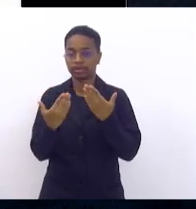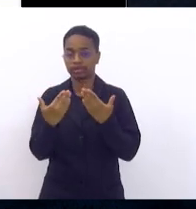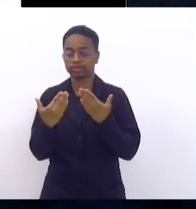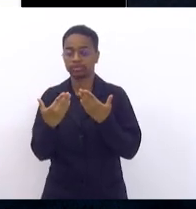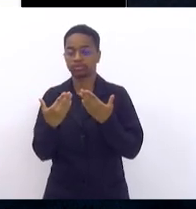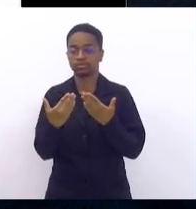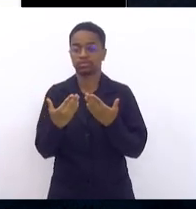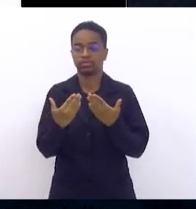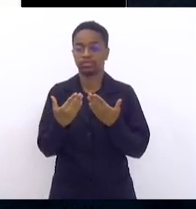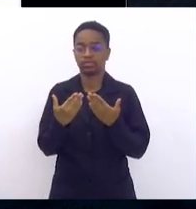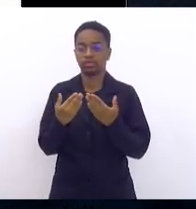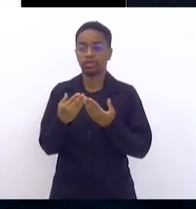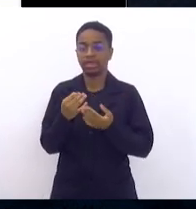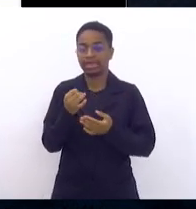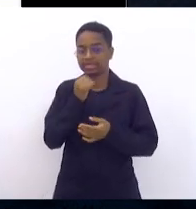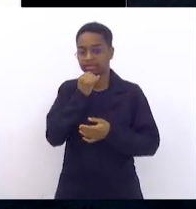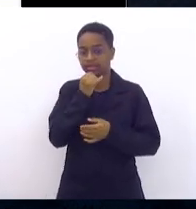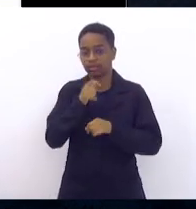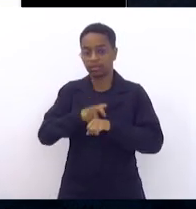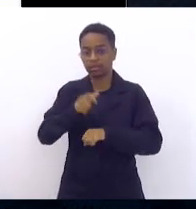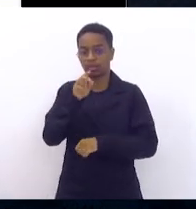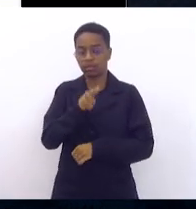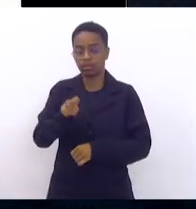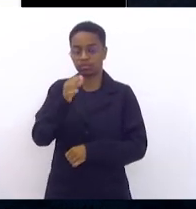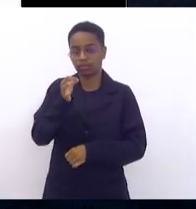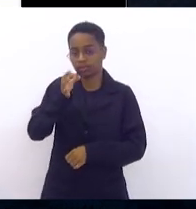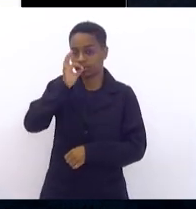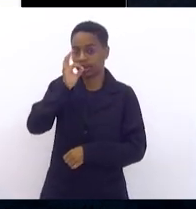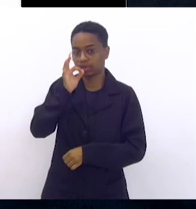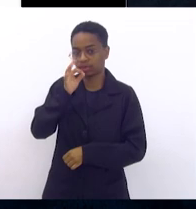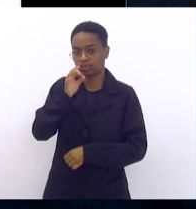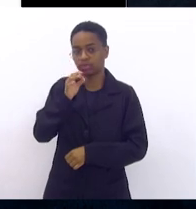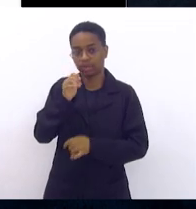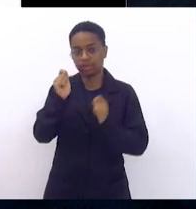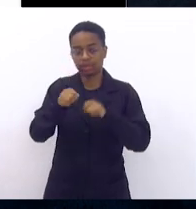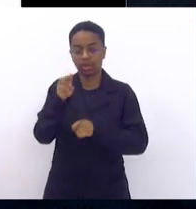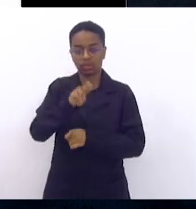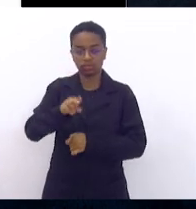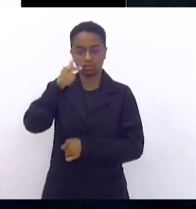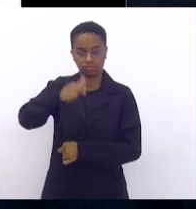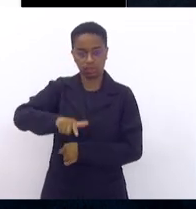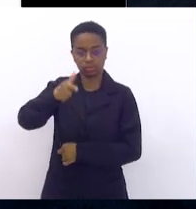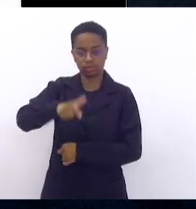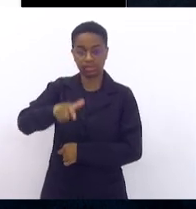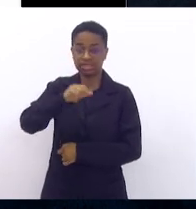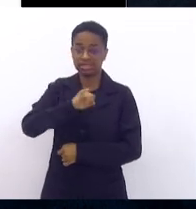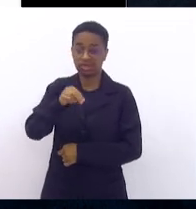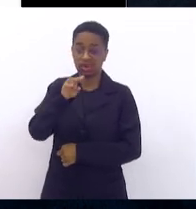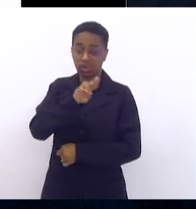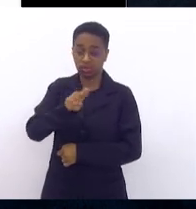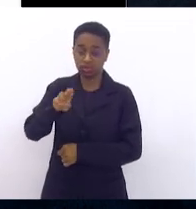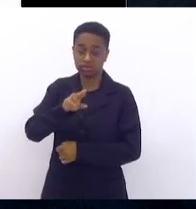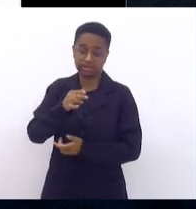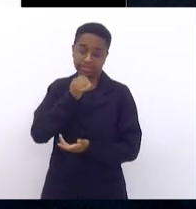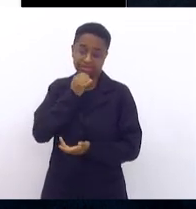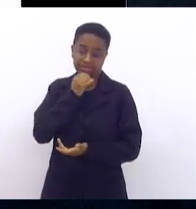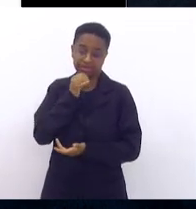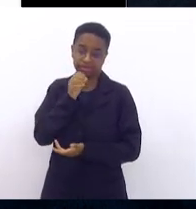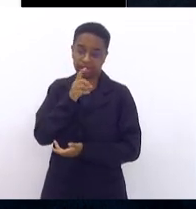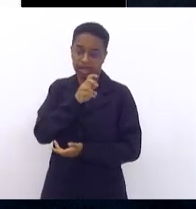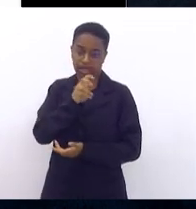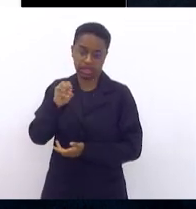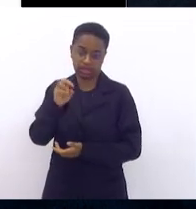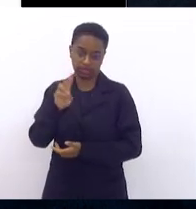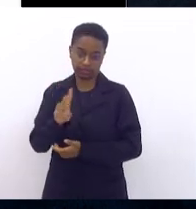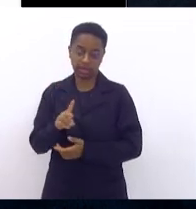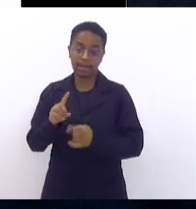questão do impacto na hora que você utiliza um canudo reutilizável mesmo utilizando mais de 500 vezes porque tem a